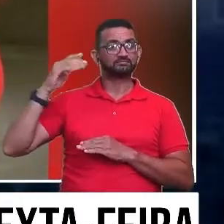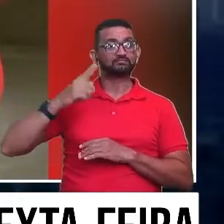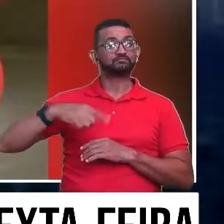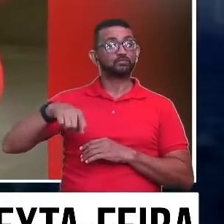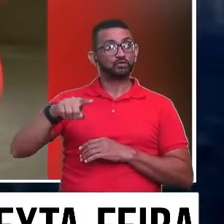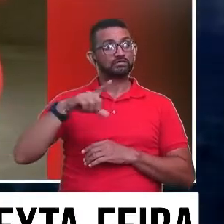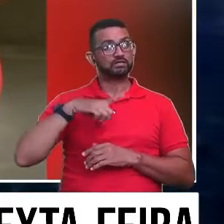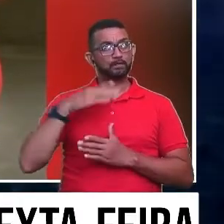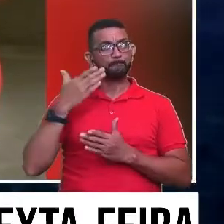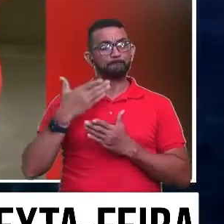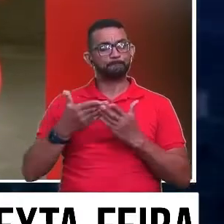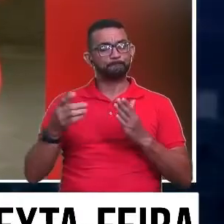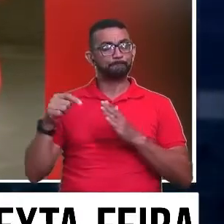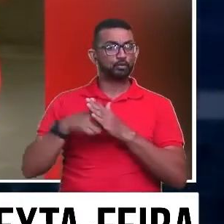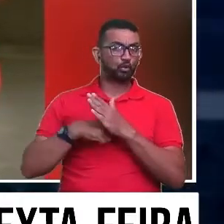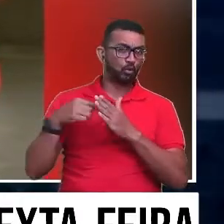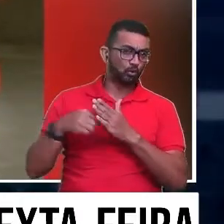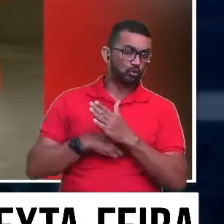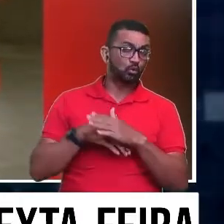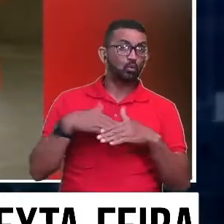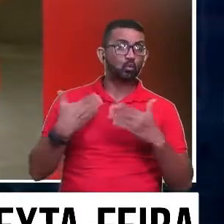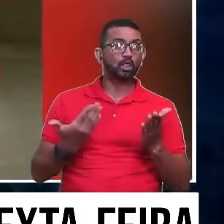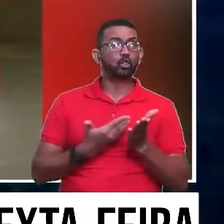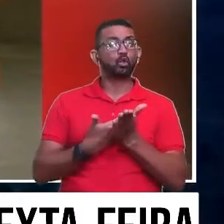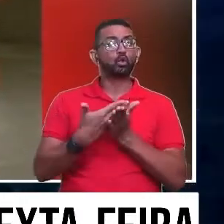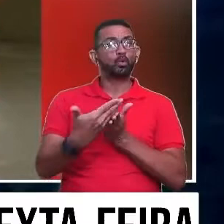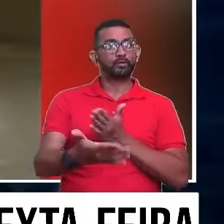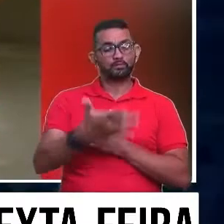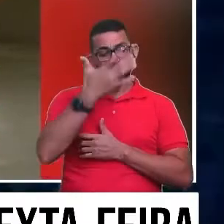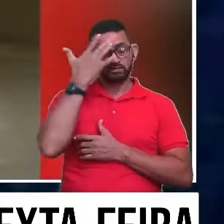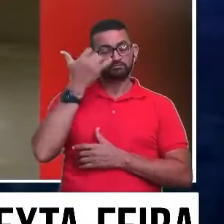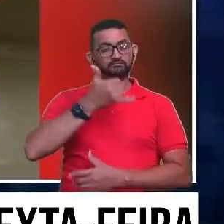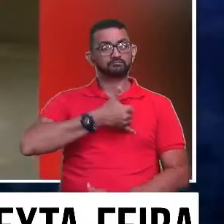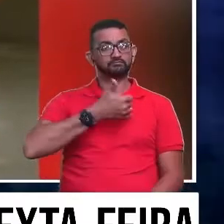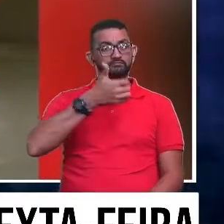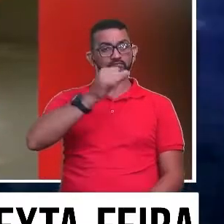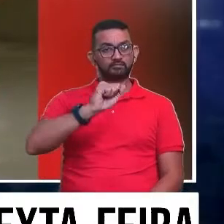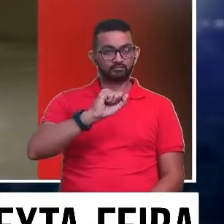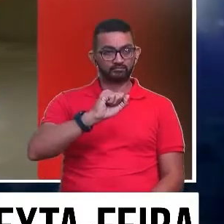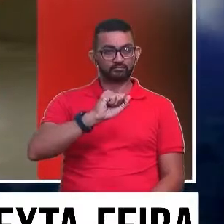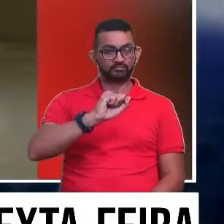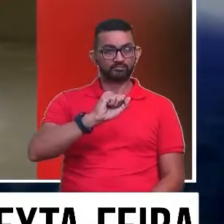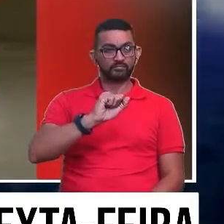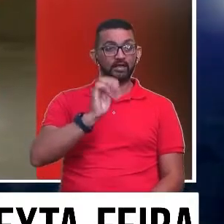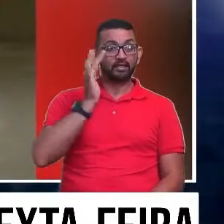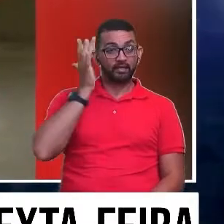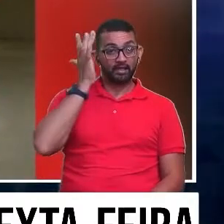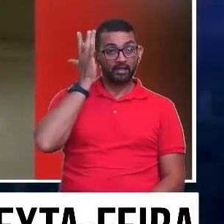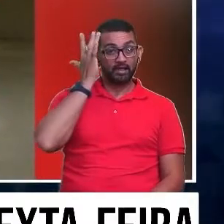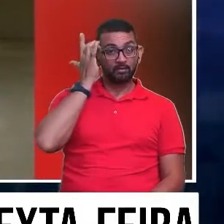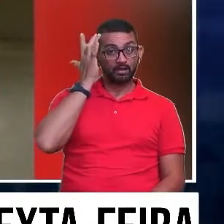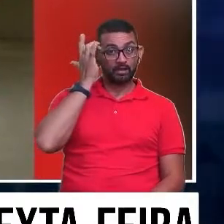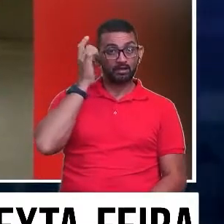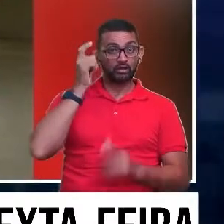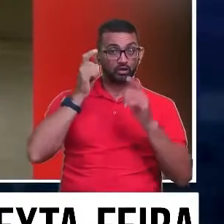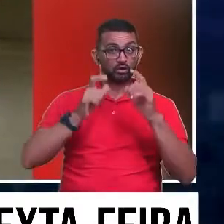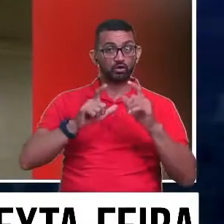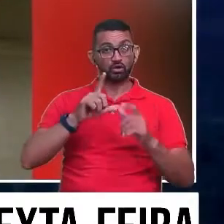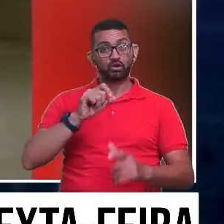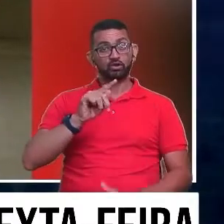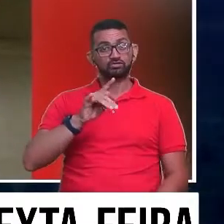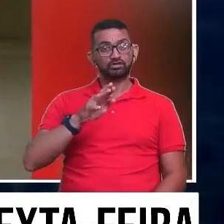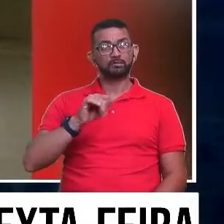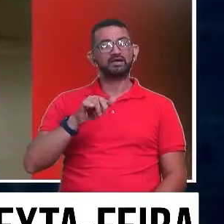18 anos para você que pergunta todos os dias quando é que vai ter chamada para pessoas maiores de 18 anos Amanhã vai